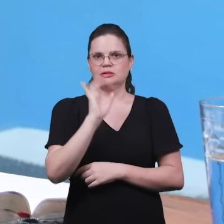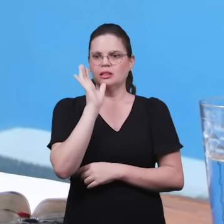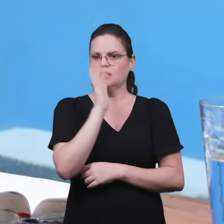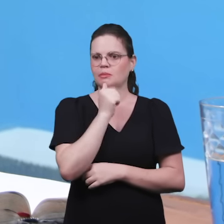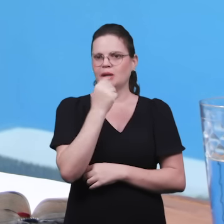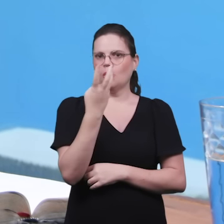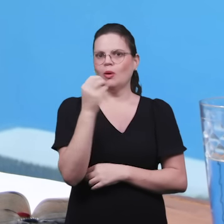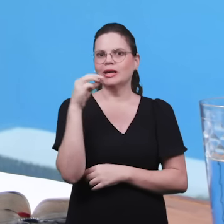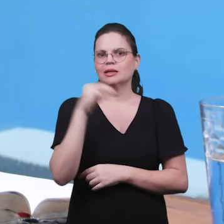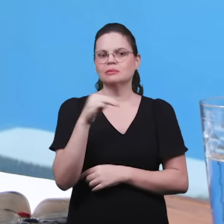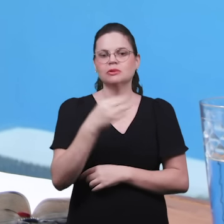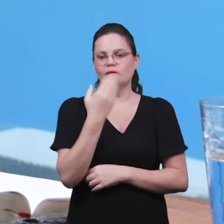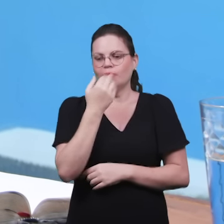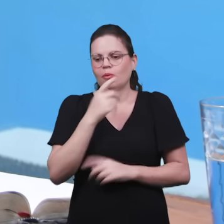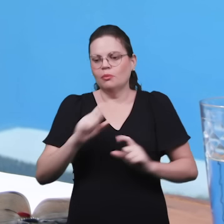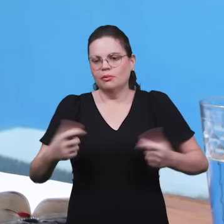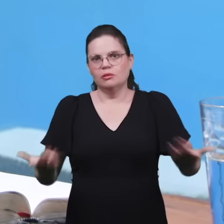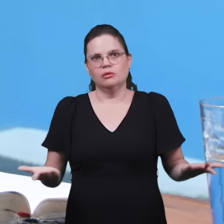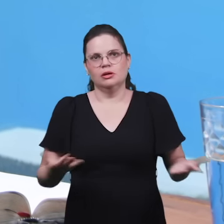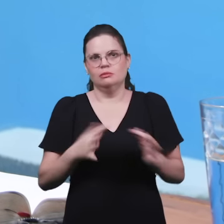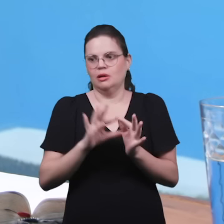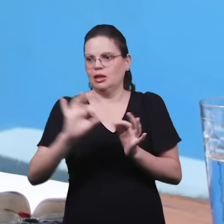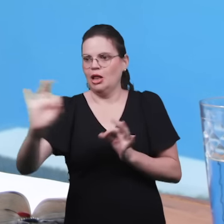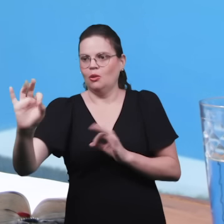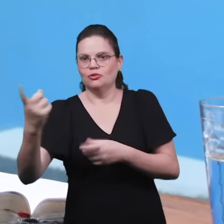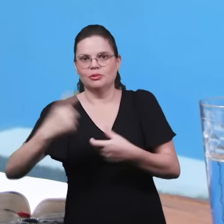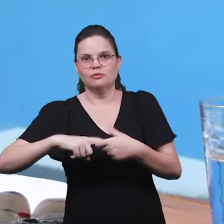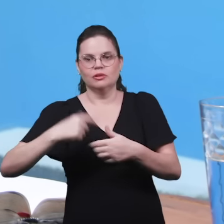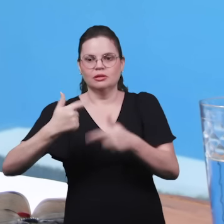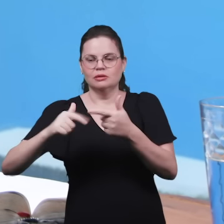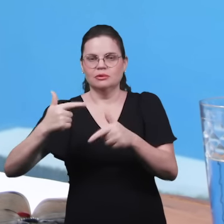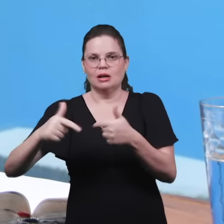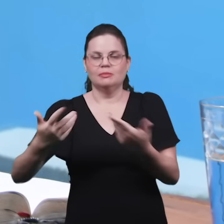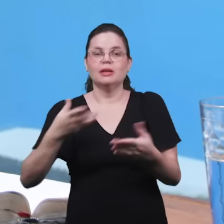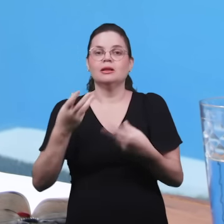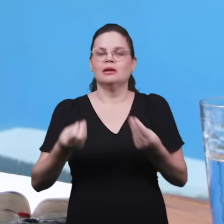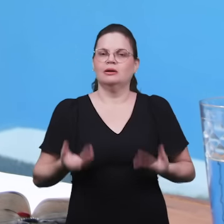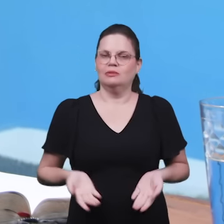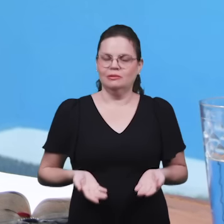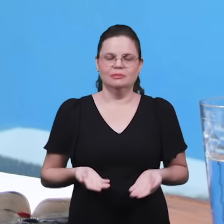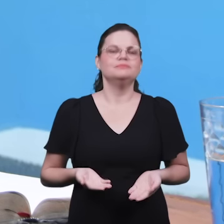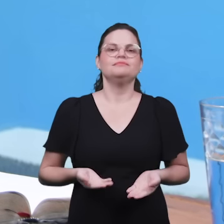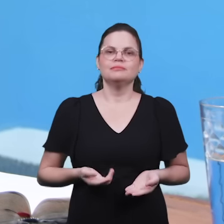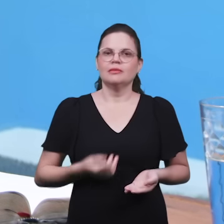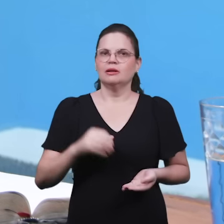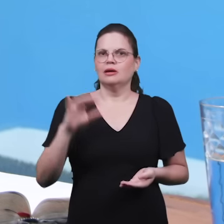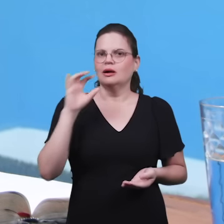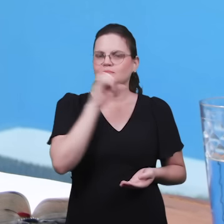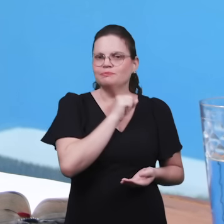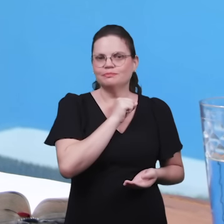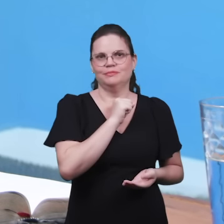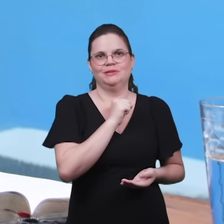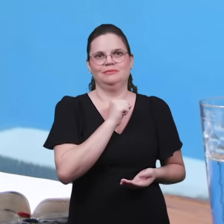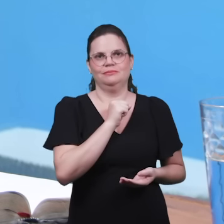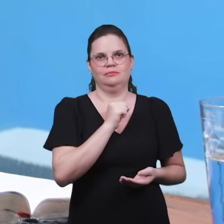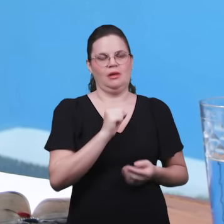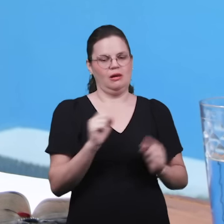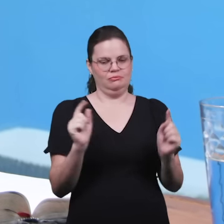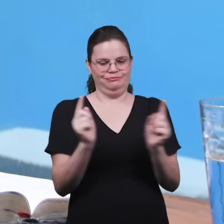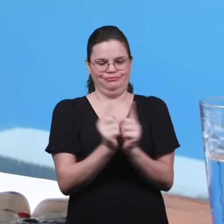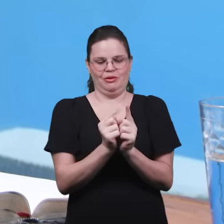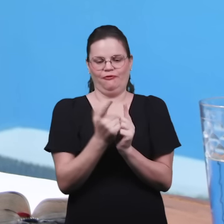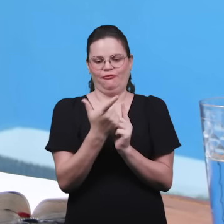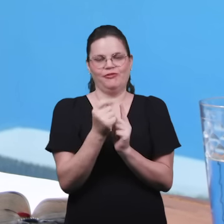o quê? Coitadinho, ainda tem a distância que ele vai voltar para a empresa, que é onde ele trabalha. Então, a medida certa, mas